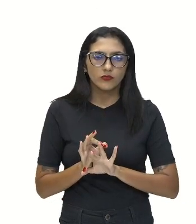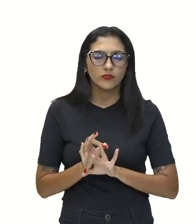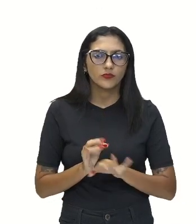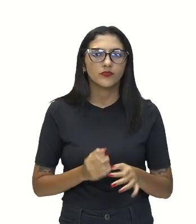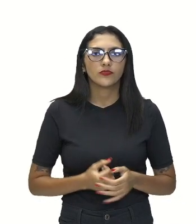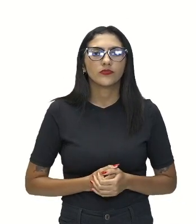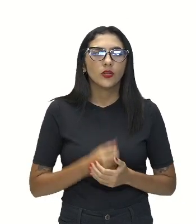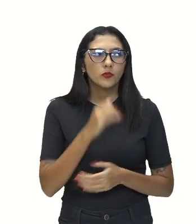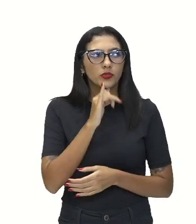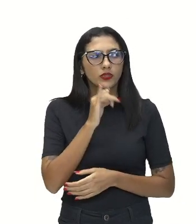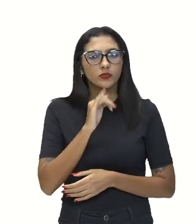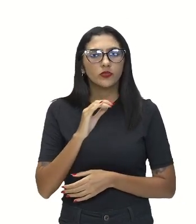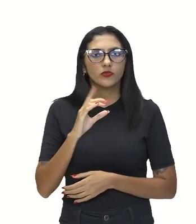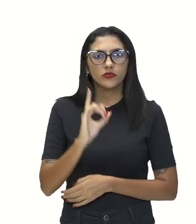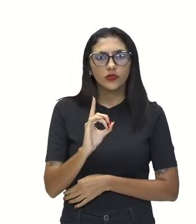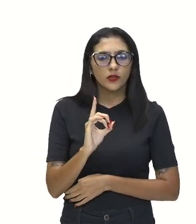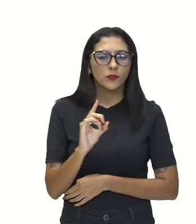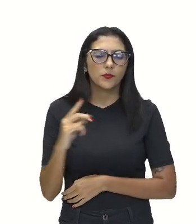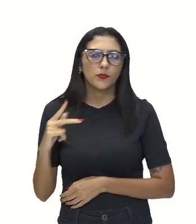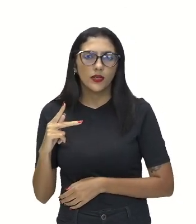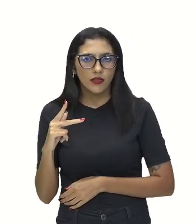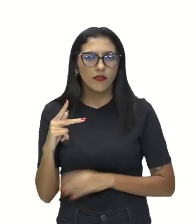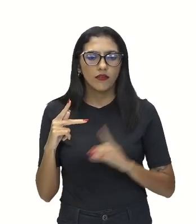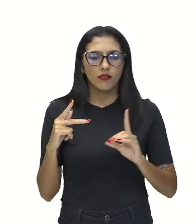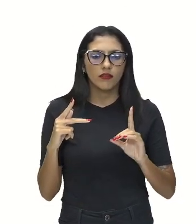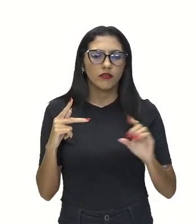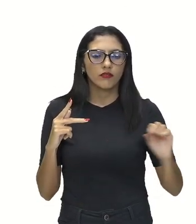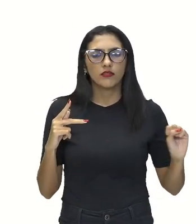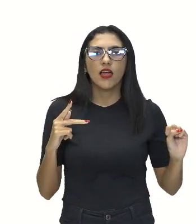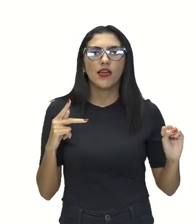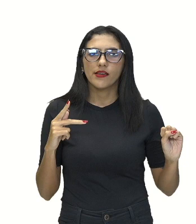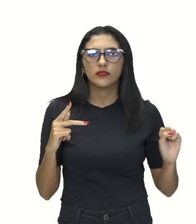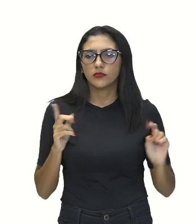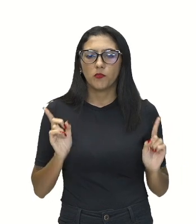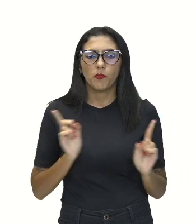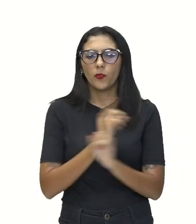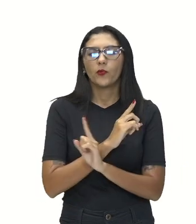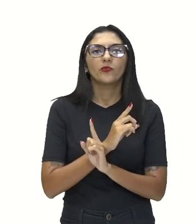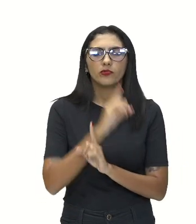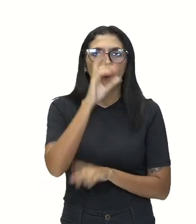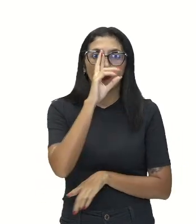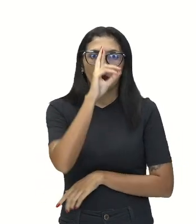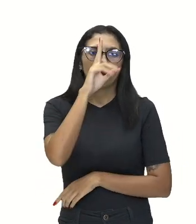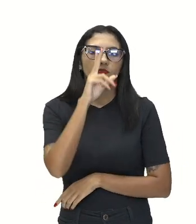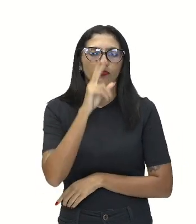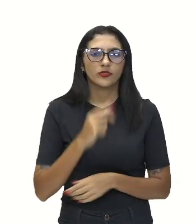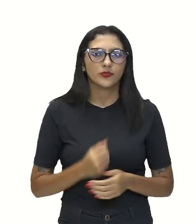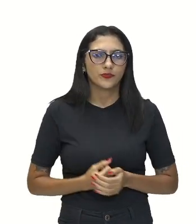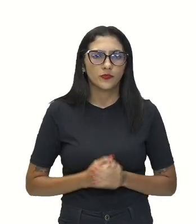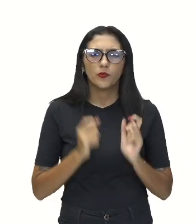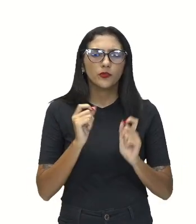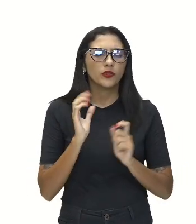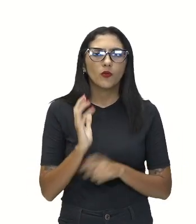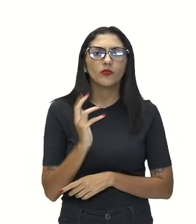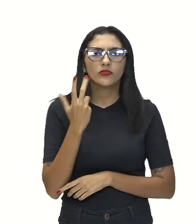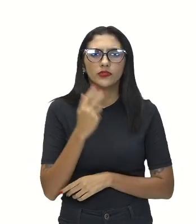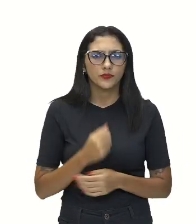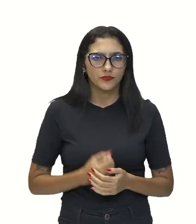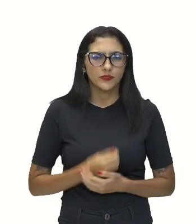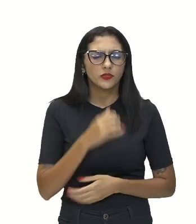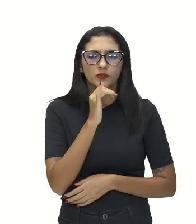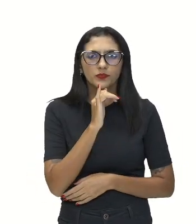vai fazer o que está sendo pedido ali, a operação que está sendo exigida no comando da questão, tá? E aí